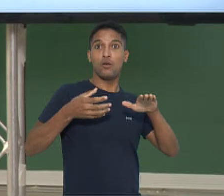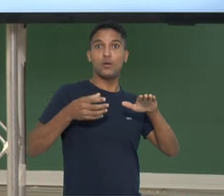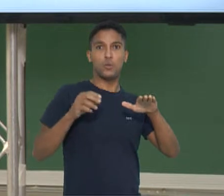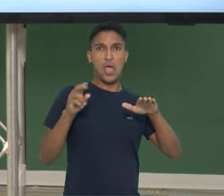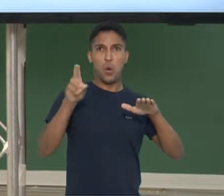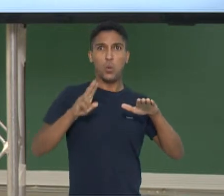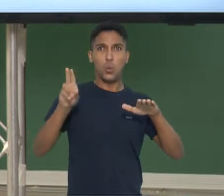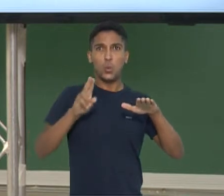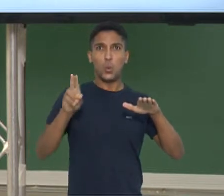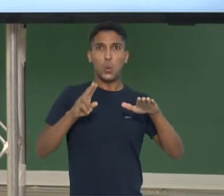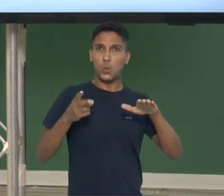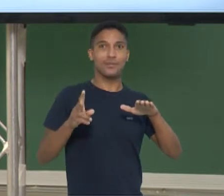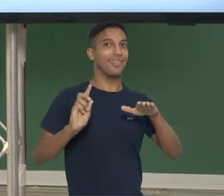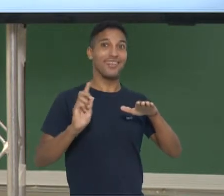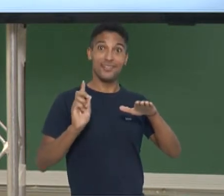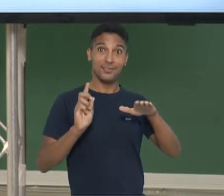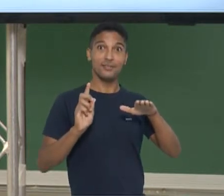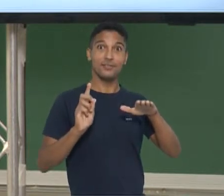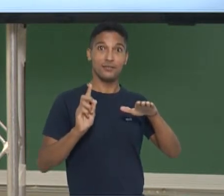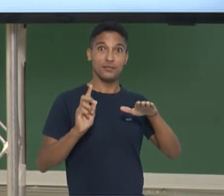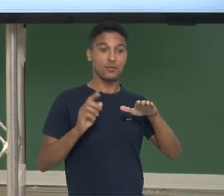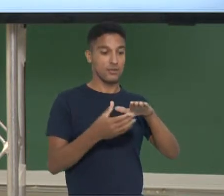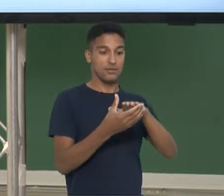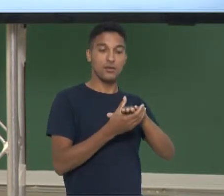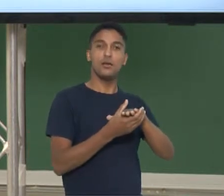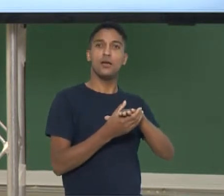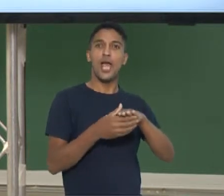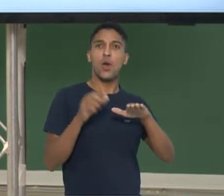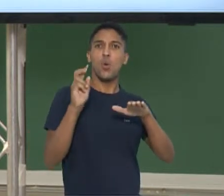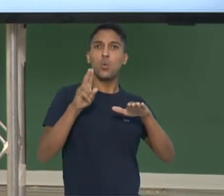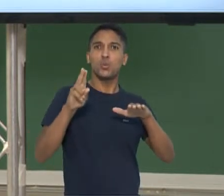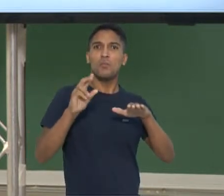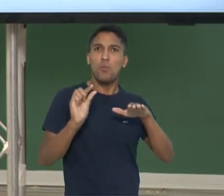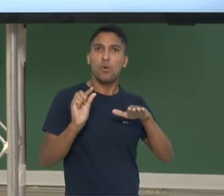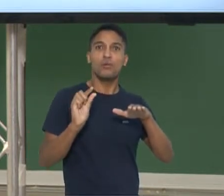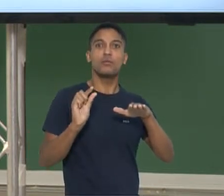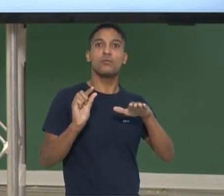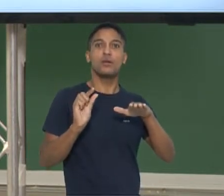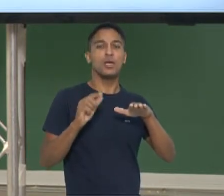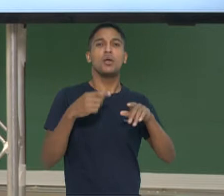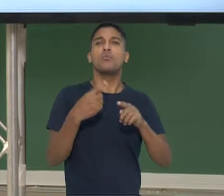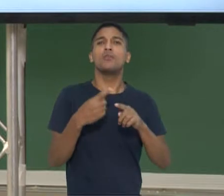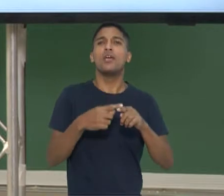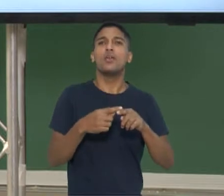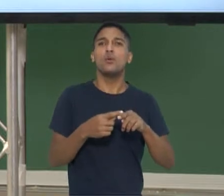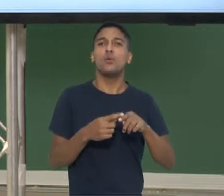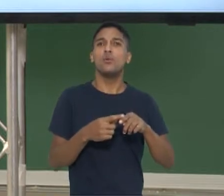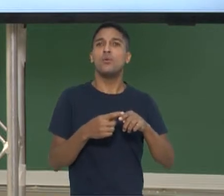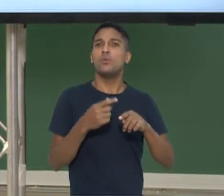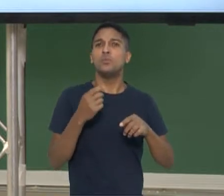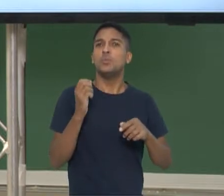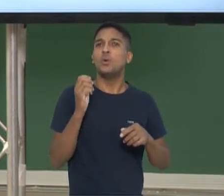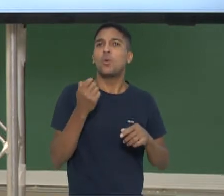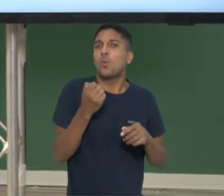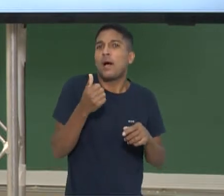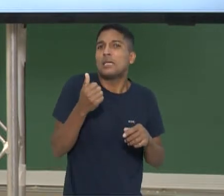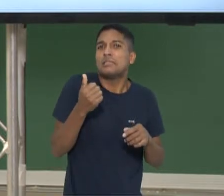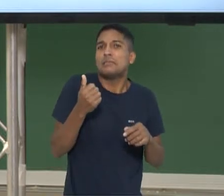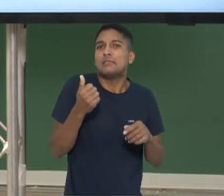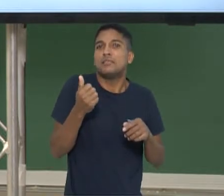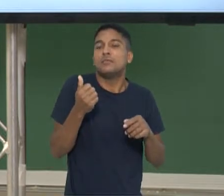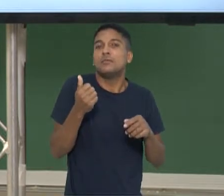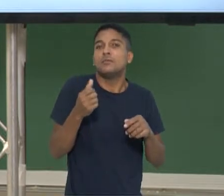pouco, esses sapatos, eles têm pouco uso, esses tênis, né? Tem pouco uso porque ele nunca jogou, quase nunca jogou. E também